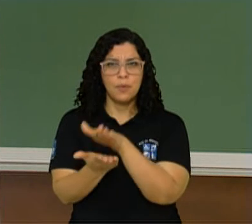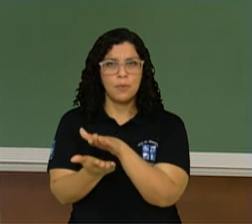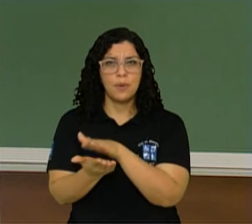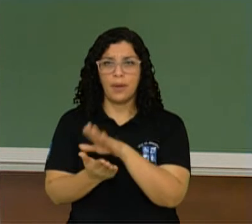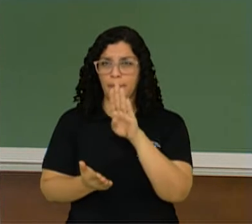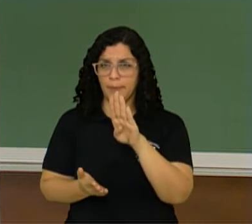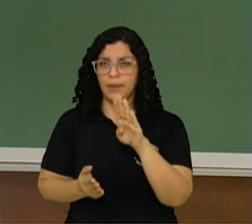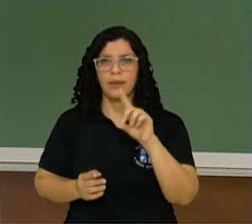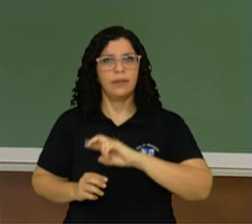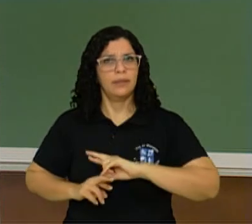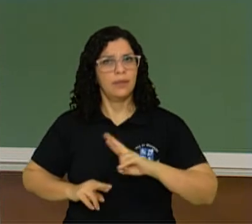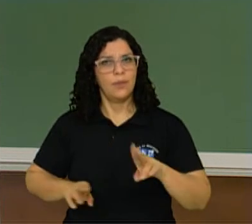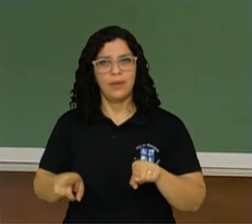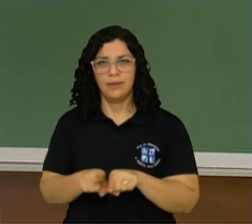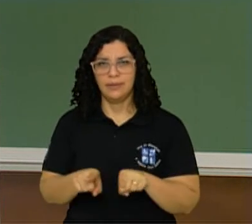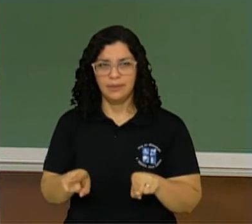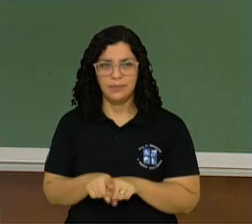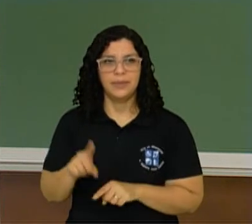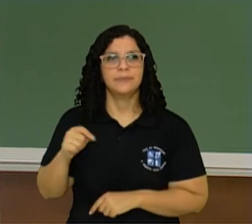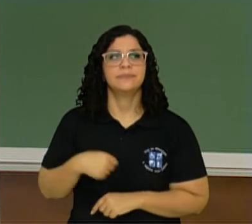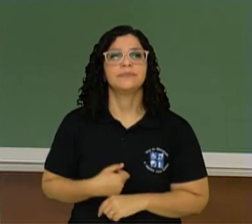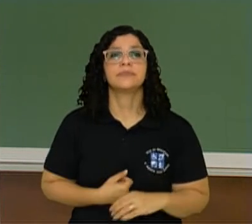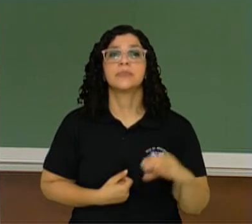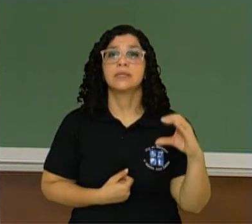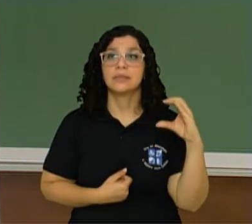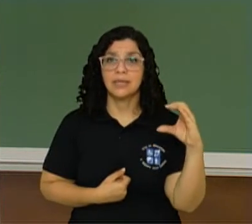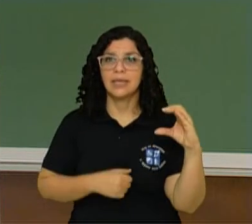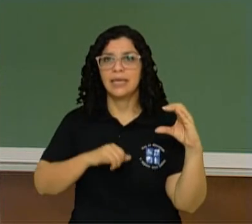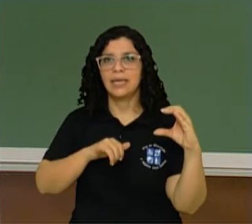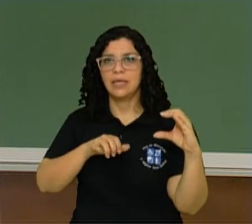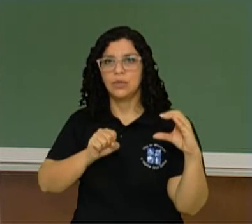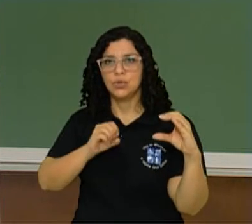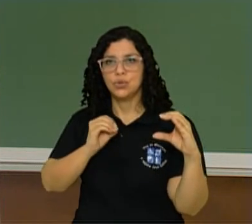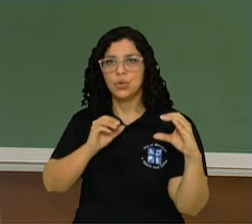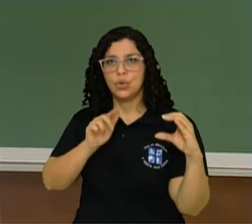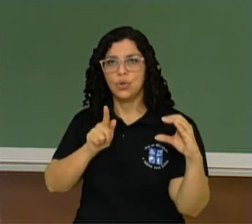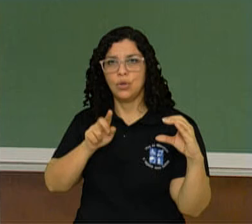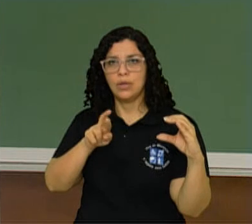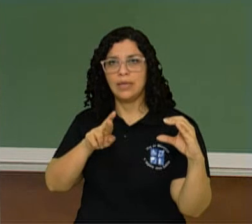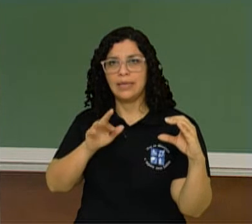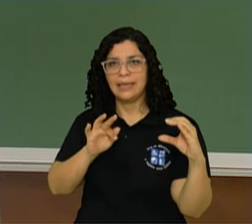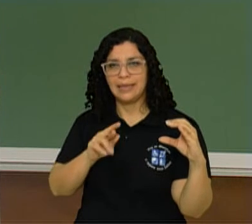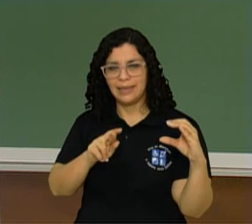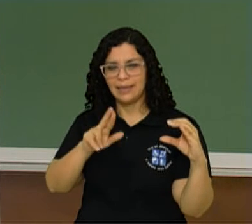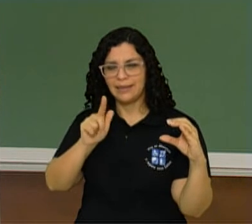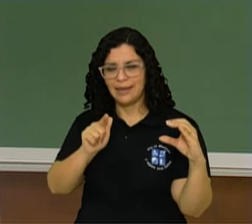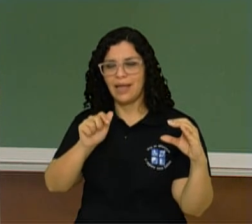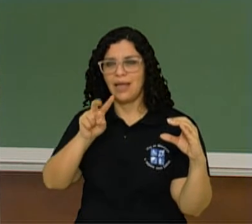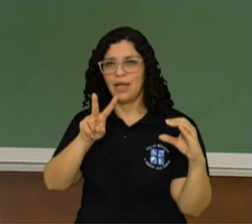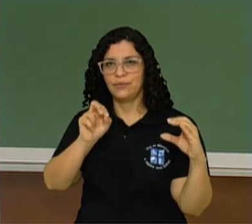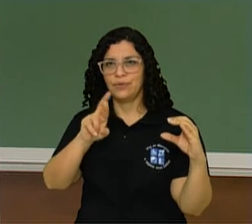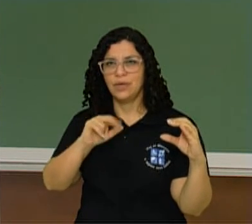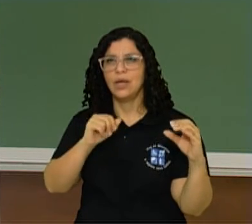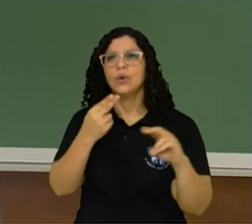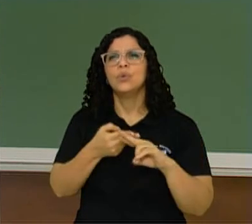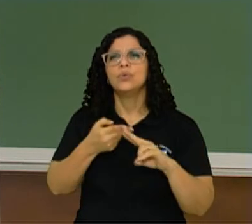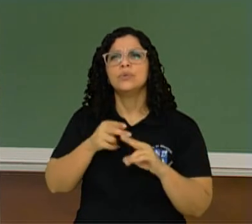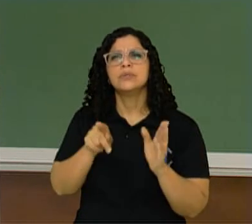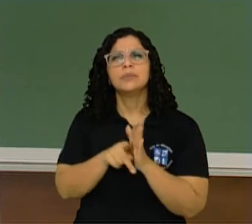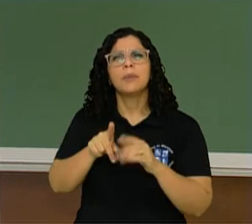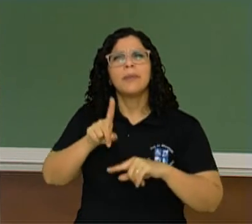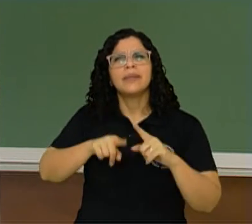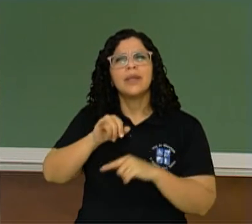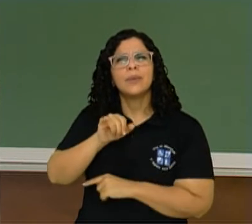nem a água e o óleo, nem a pedra. A isogravura utiliza o isopor,